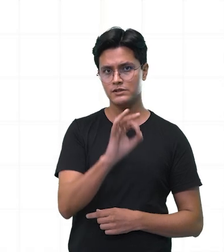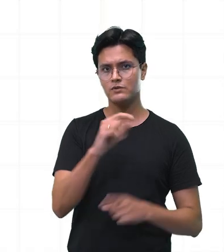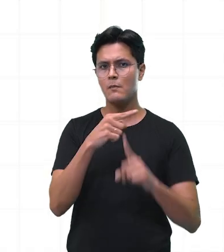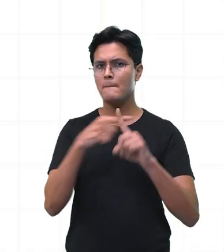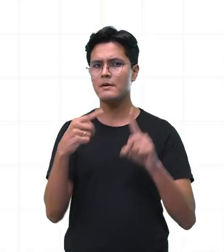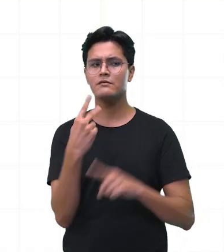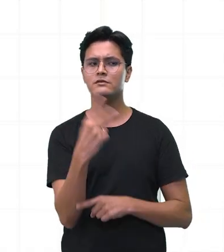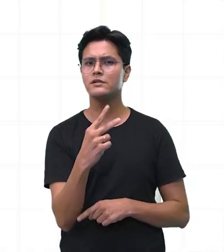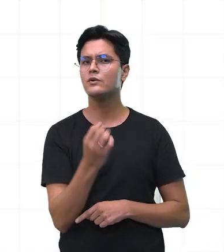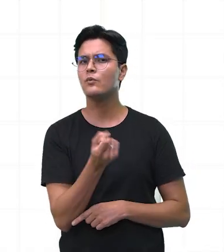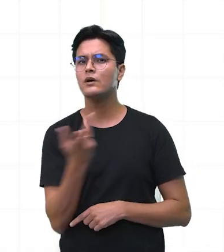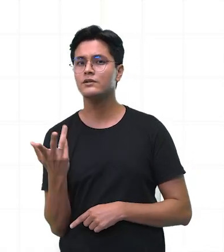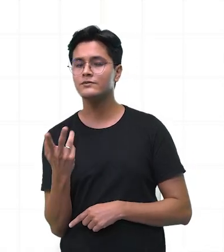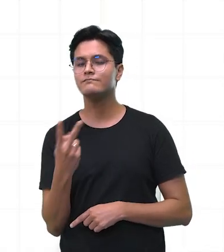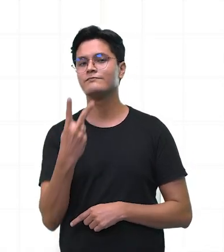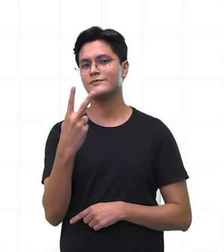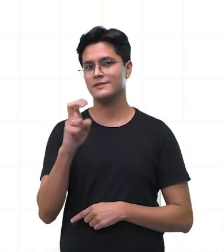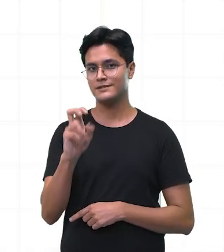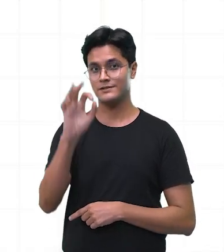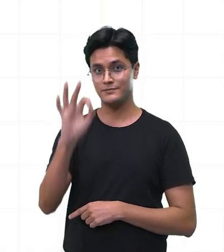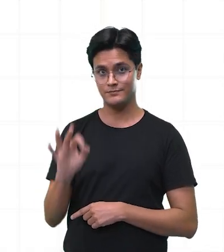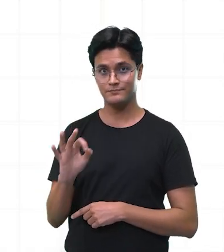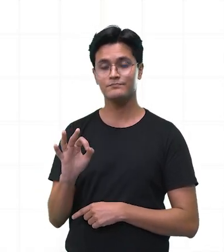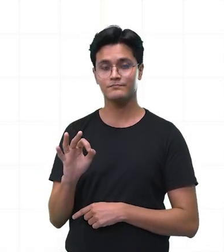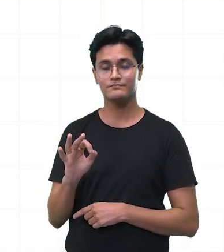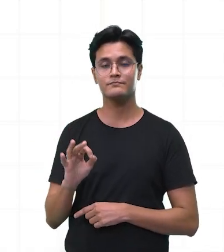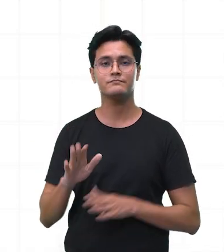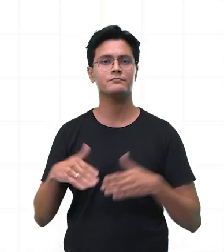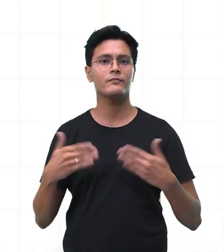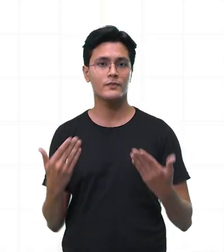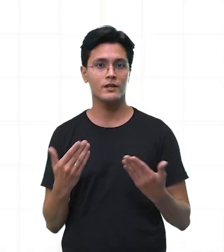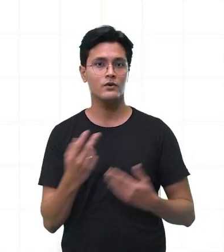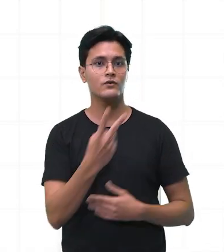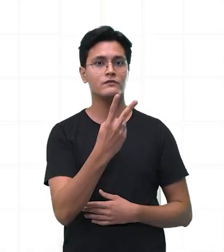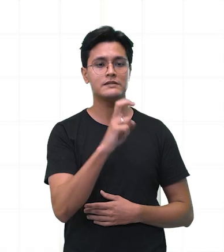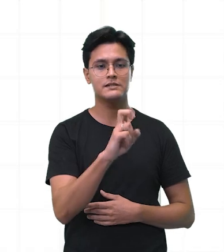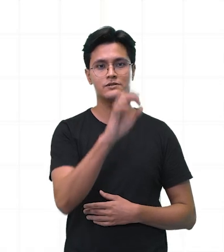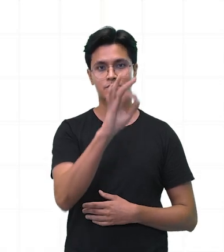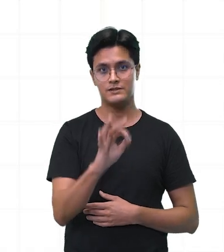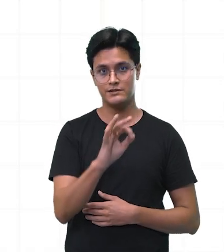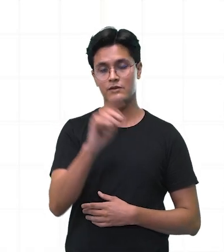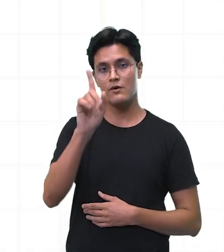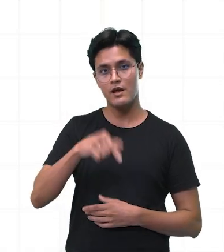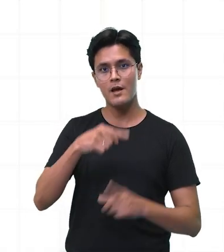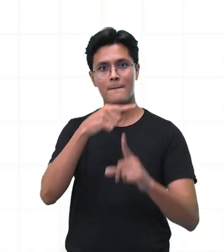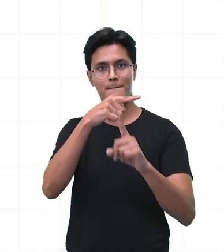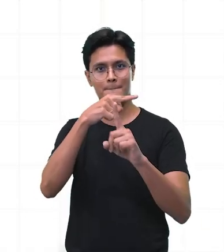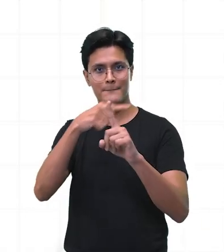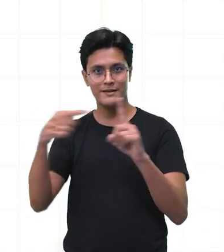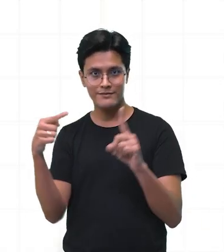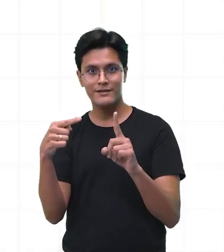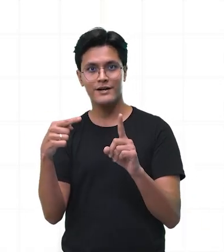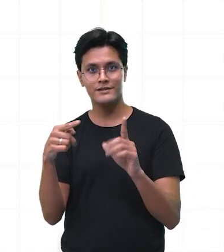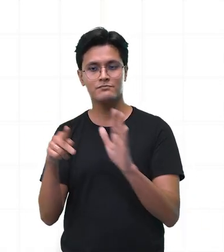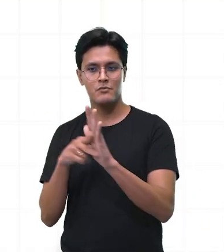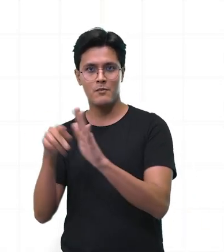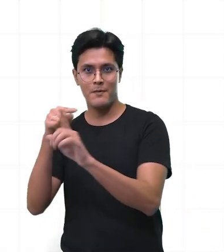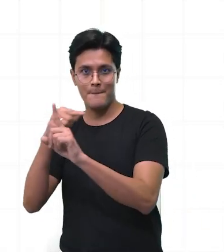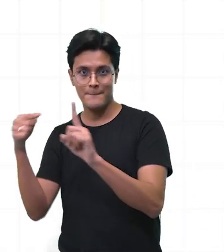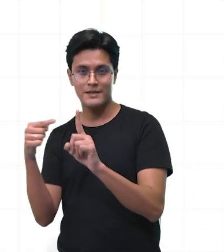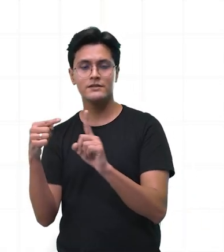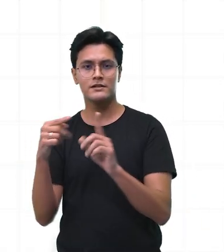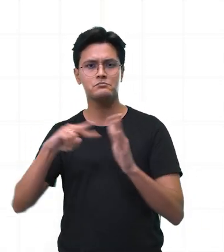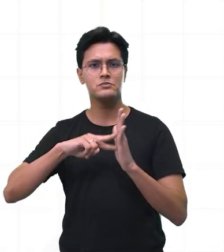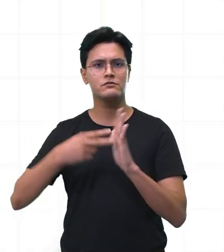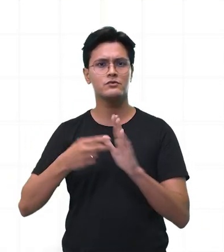metade? Então, a gente diz que 25% é a metade da metade, ou seja, é uma